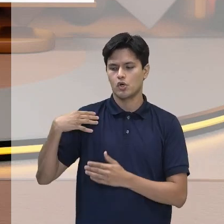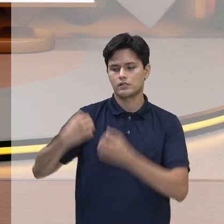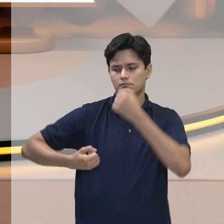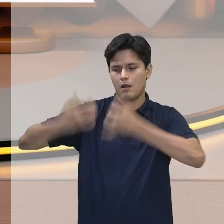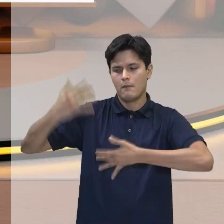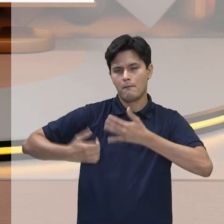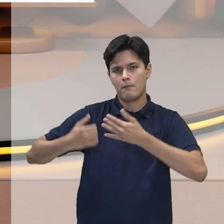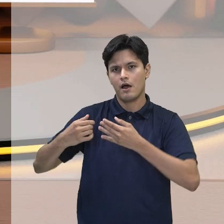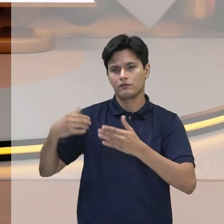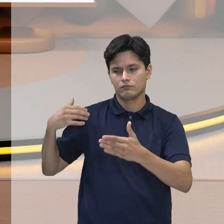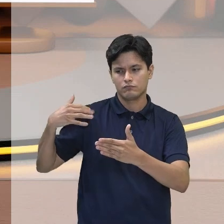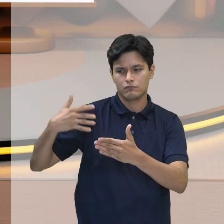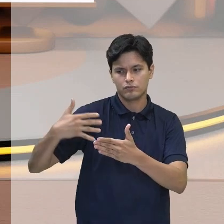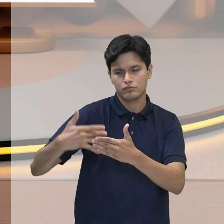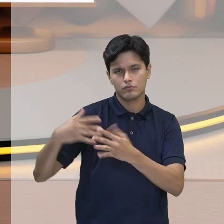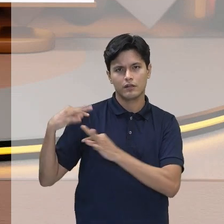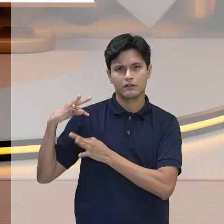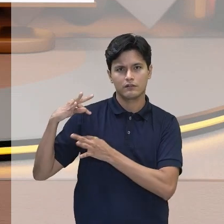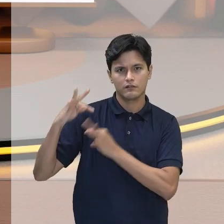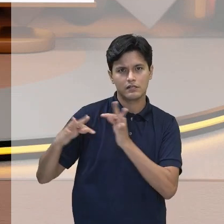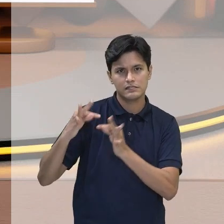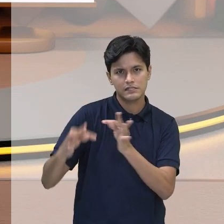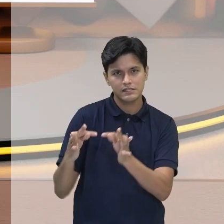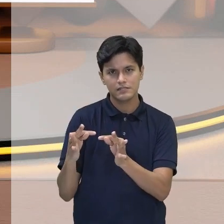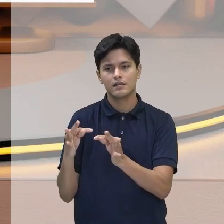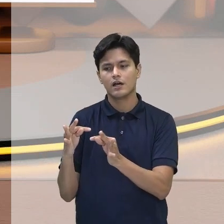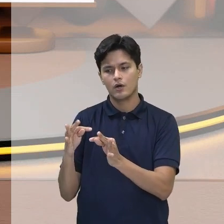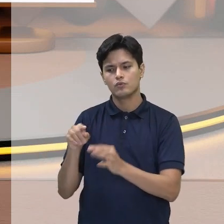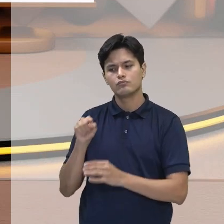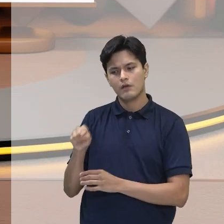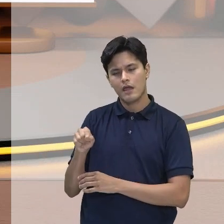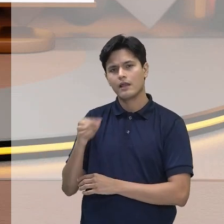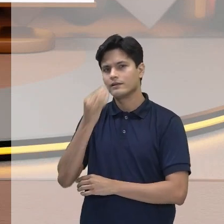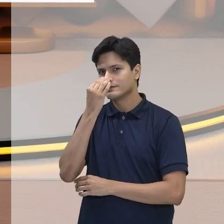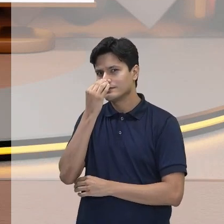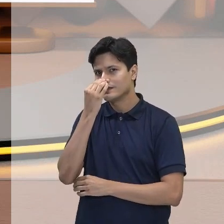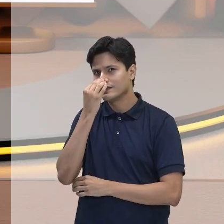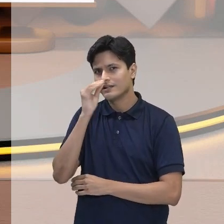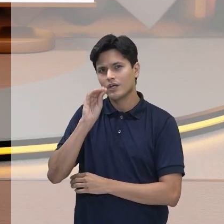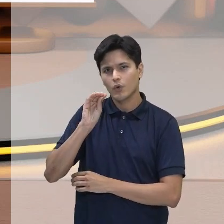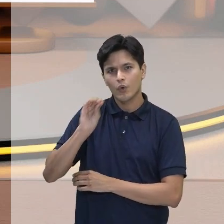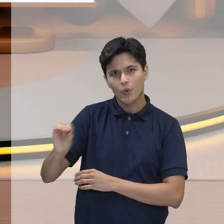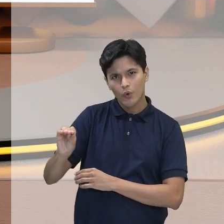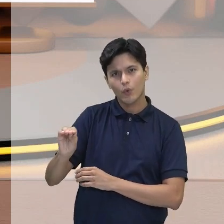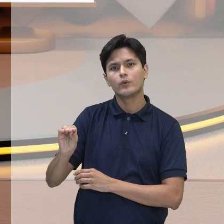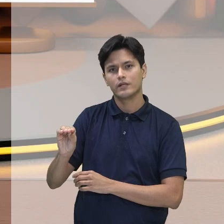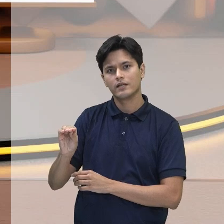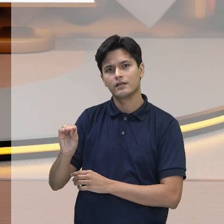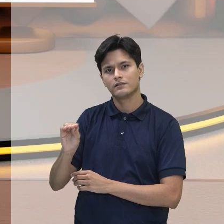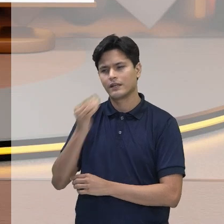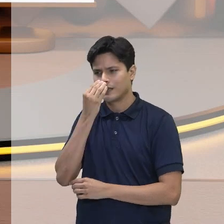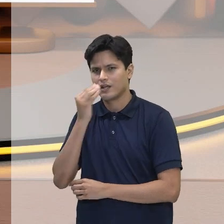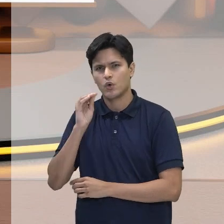né, negou tudo aquilo que ele vai chamar de seiva